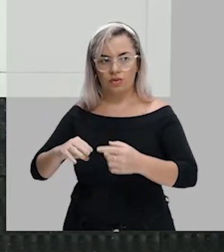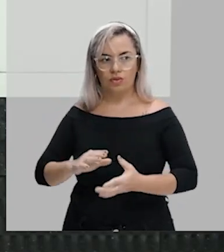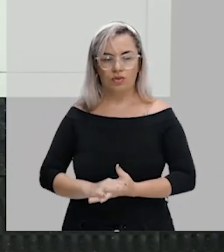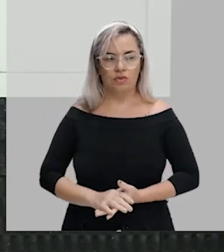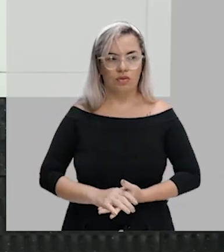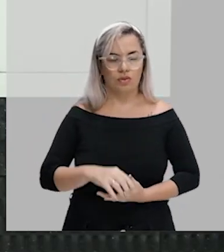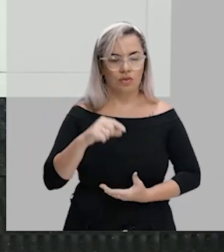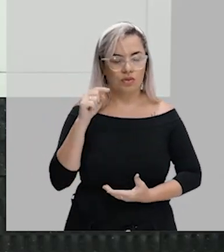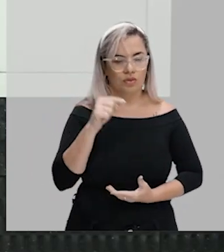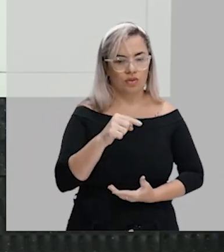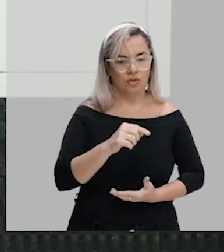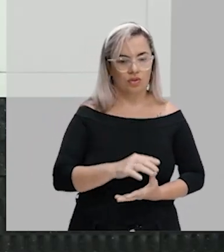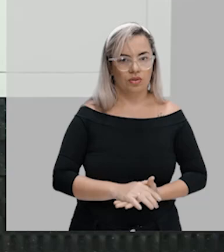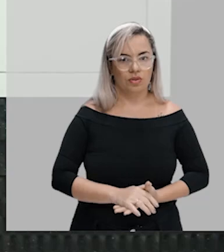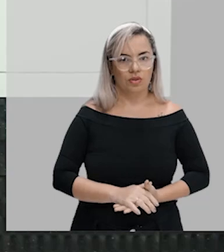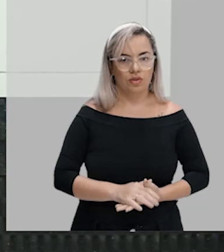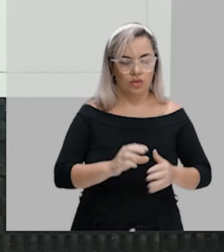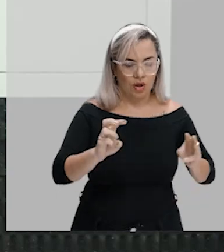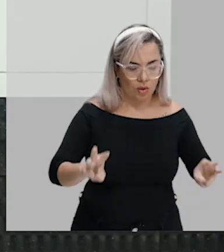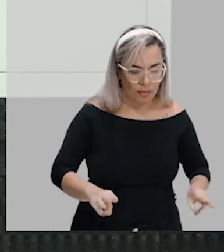E a permeabilidade magnética,